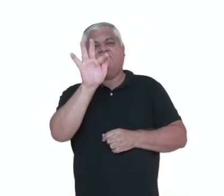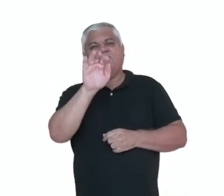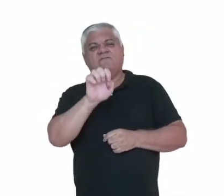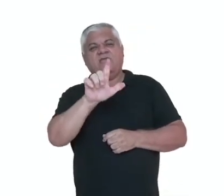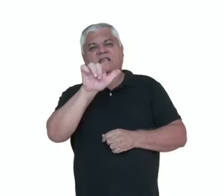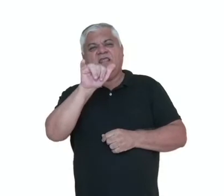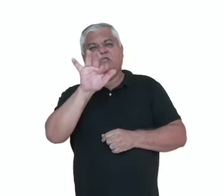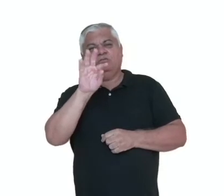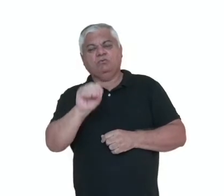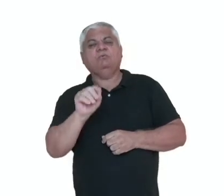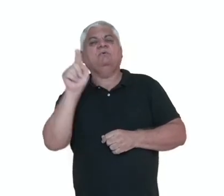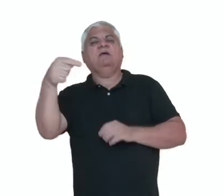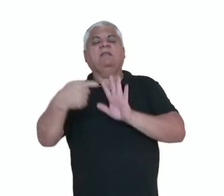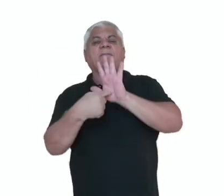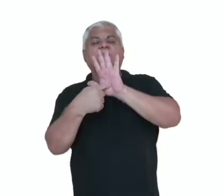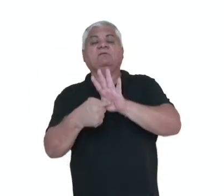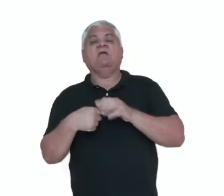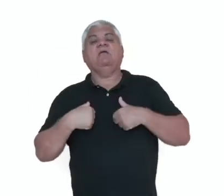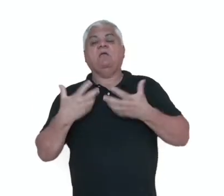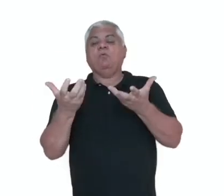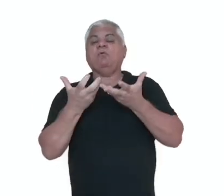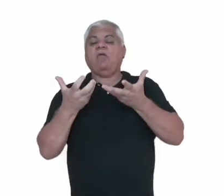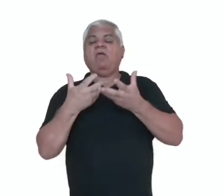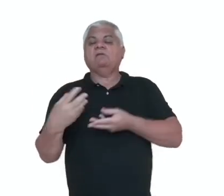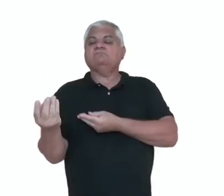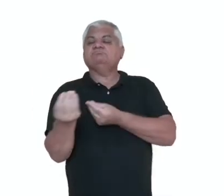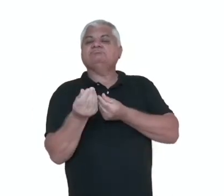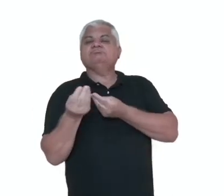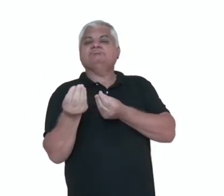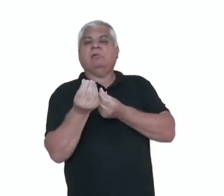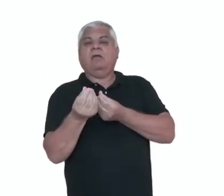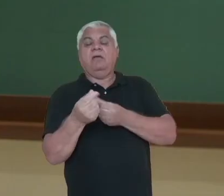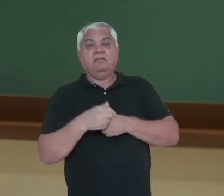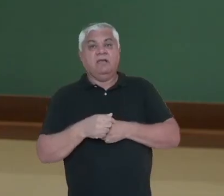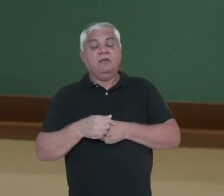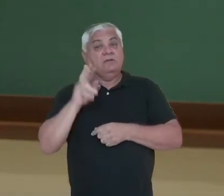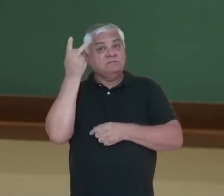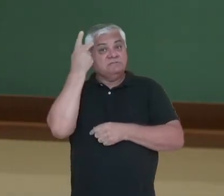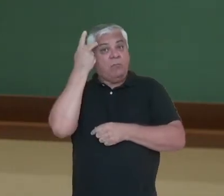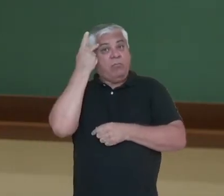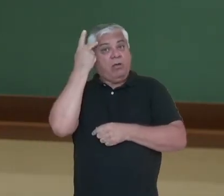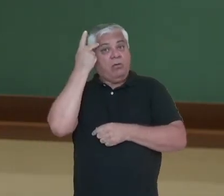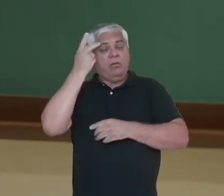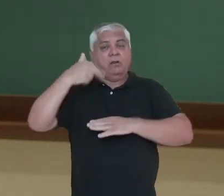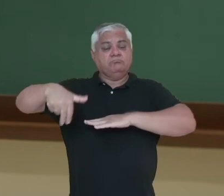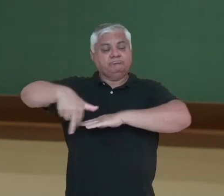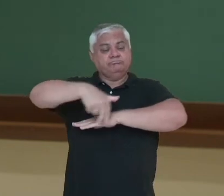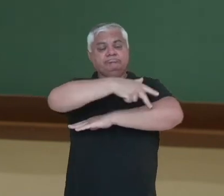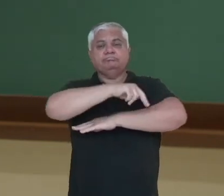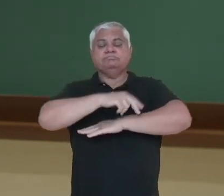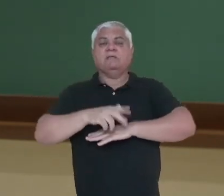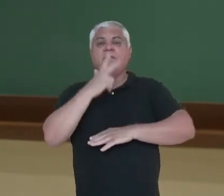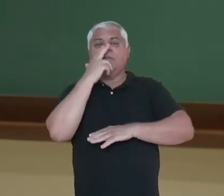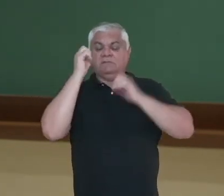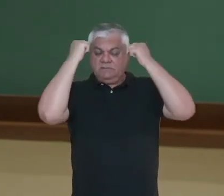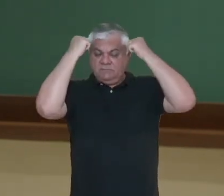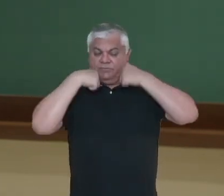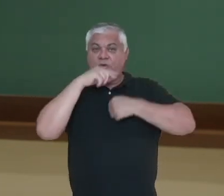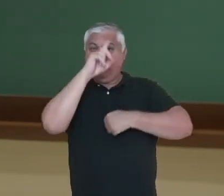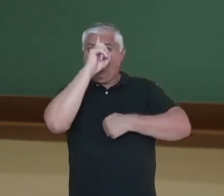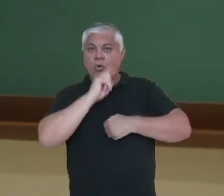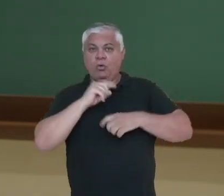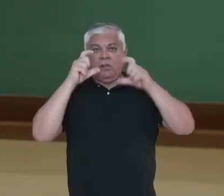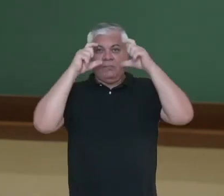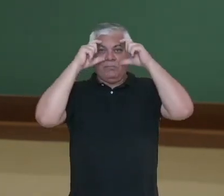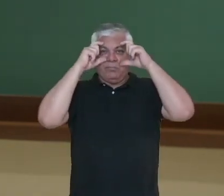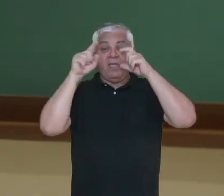fez essa obra Quero Ser Sexy. Ela anda por São Paulo, na obra de São Paulo, caracterizada como uma pessoa branca. Ela defende muito